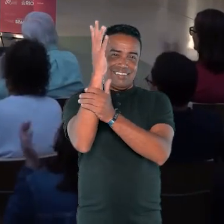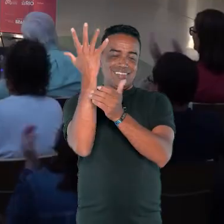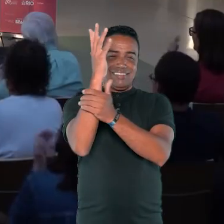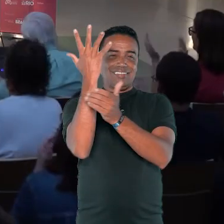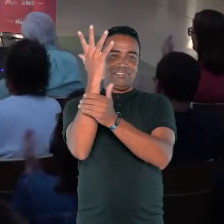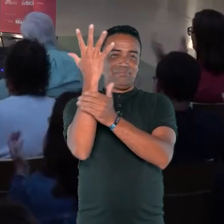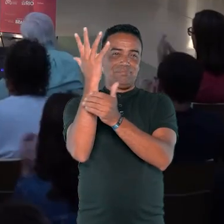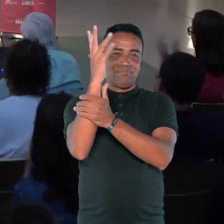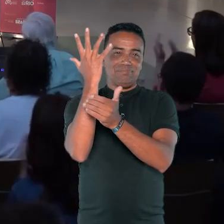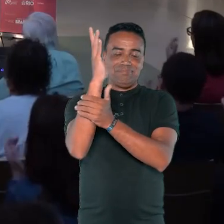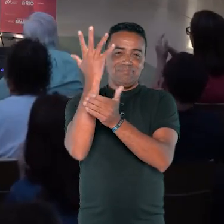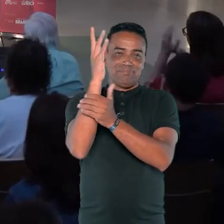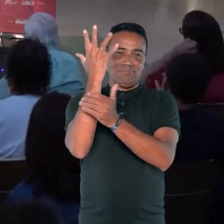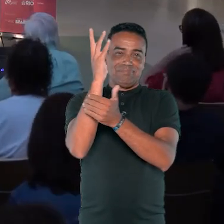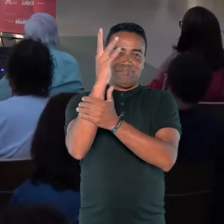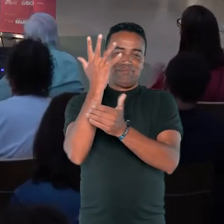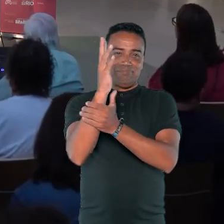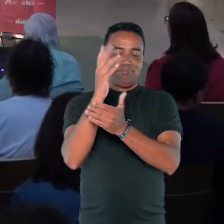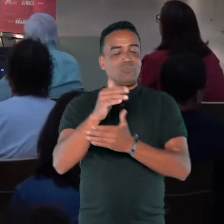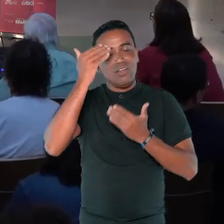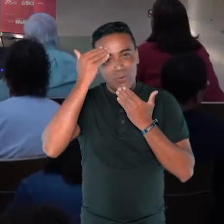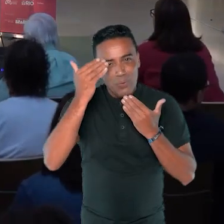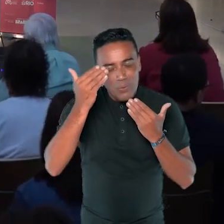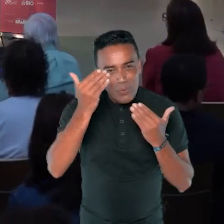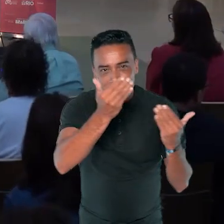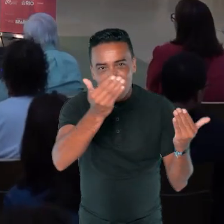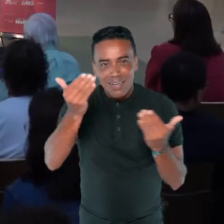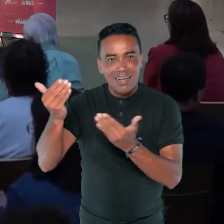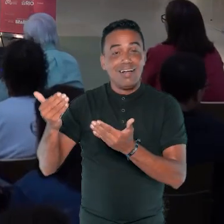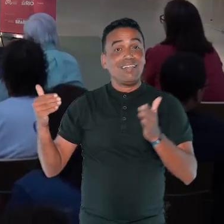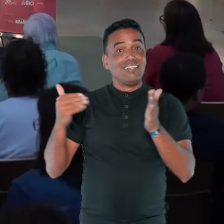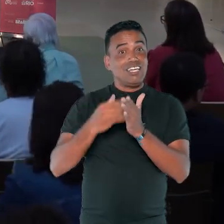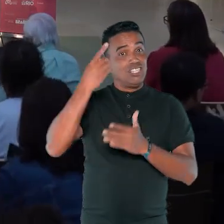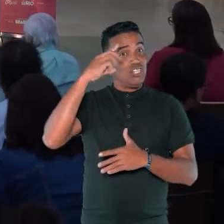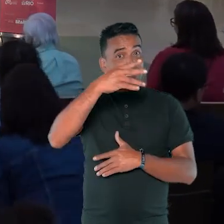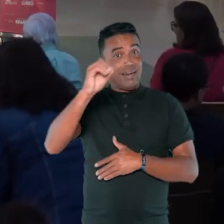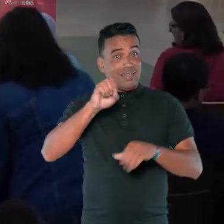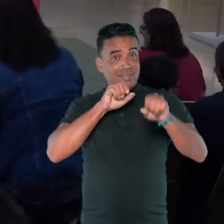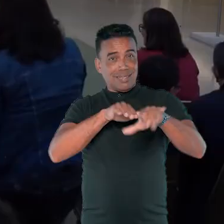Muito obrigado. Até dia 30 de setembro.